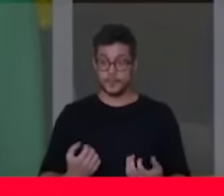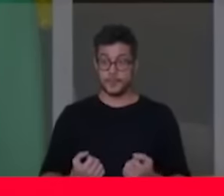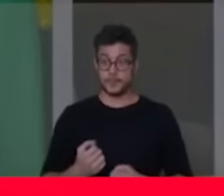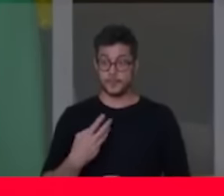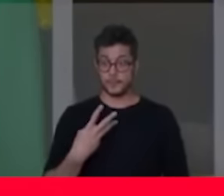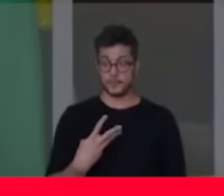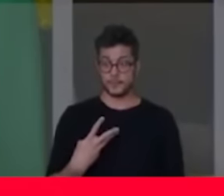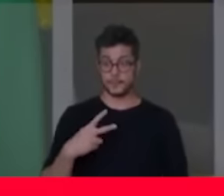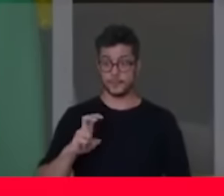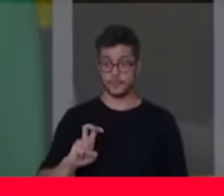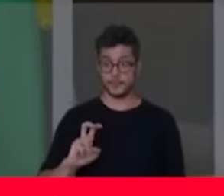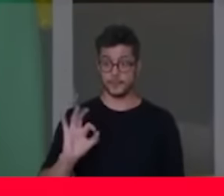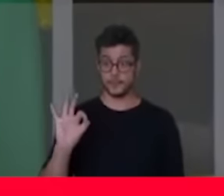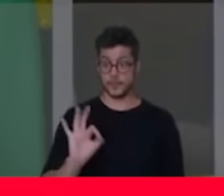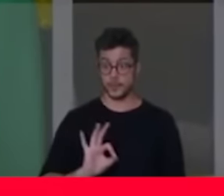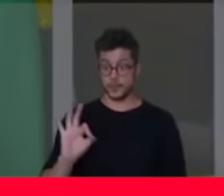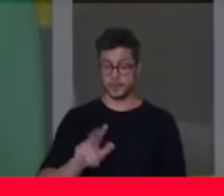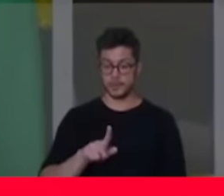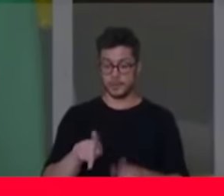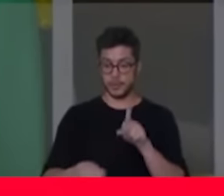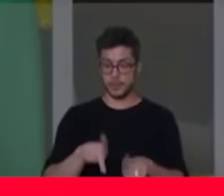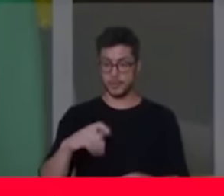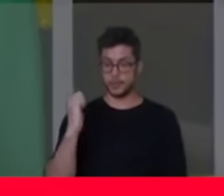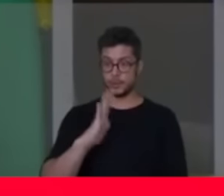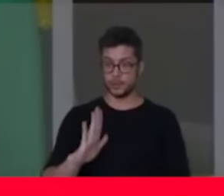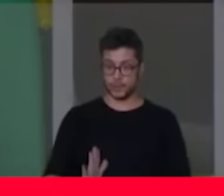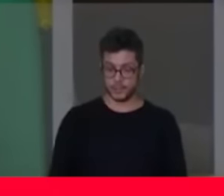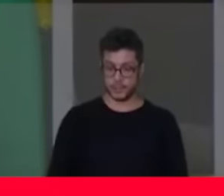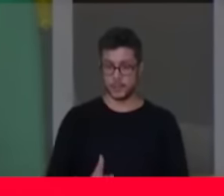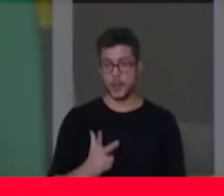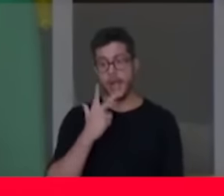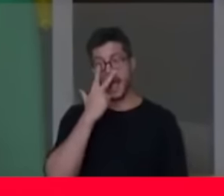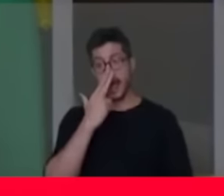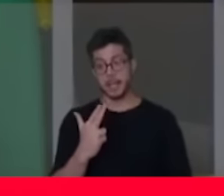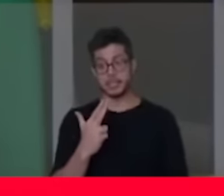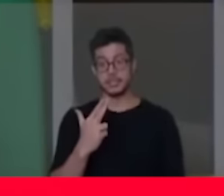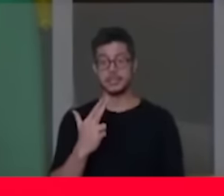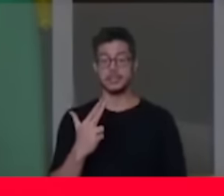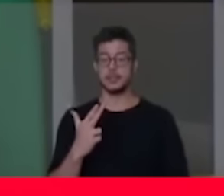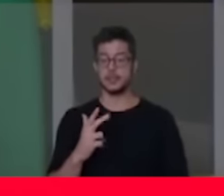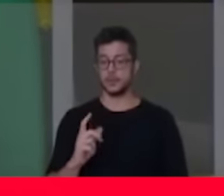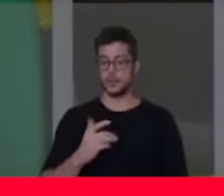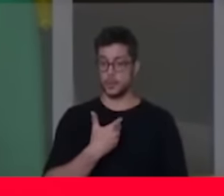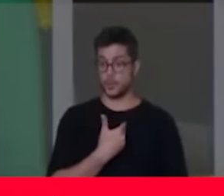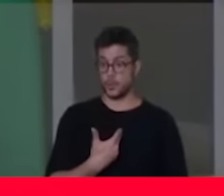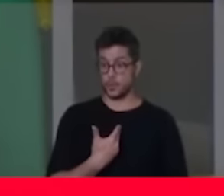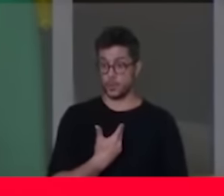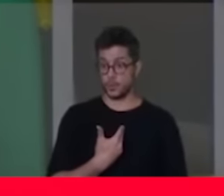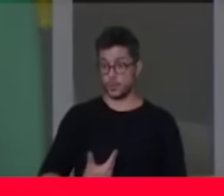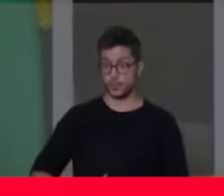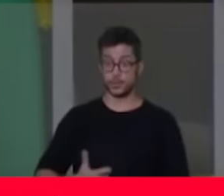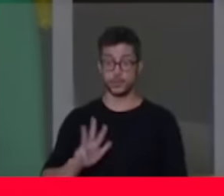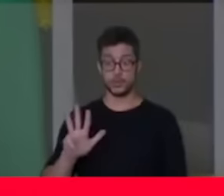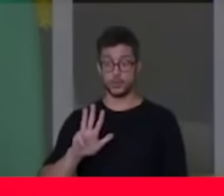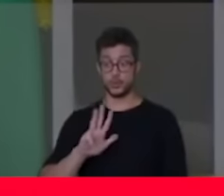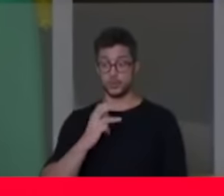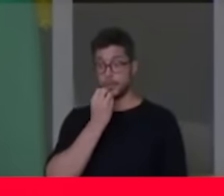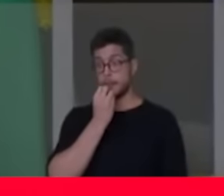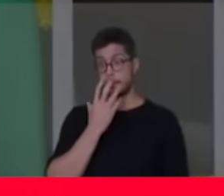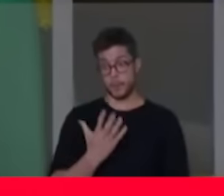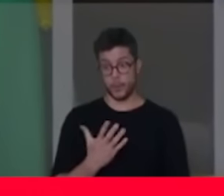35% apenas da população avalia como positiva a gestão de Lula. E os evangélicos,